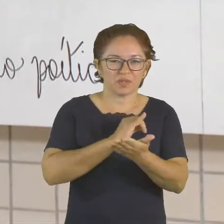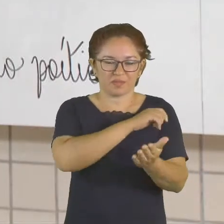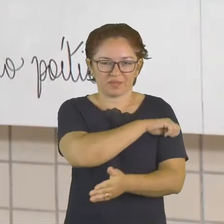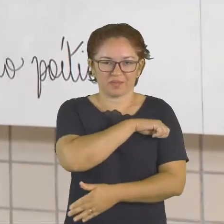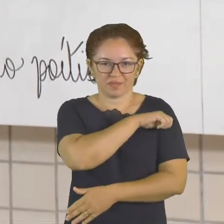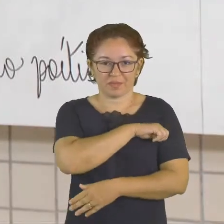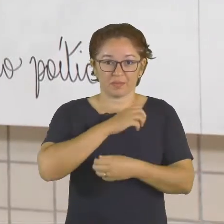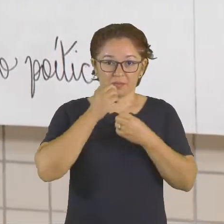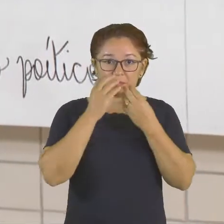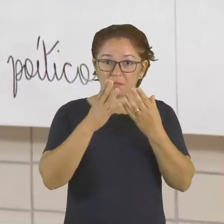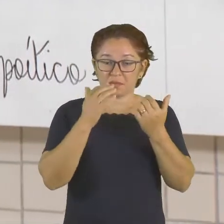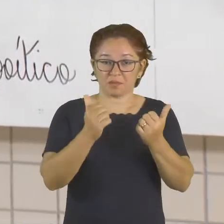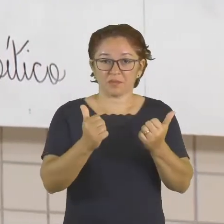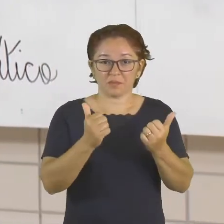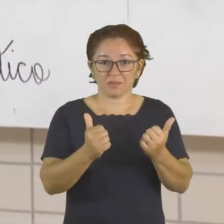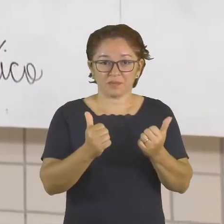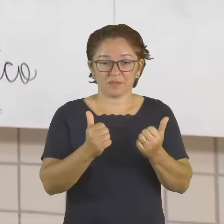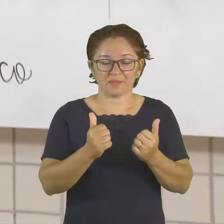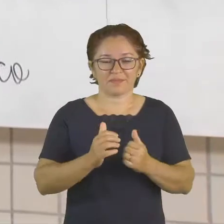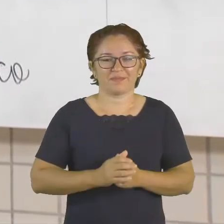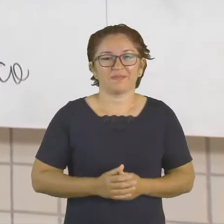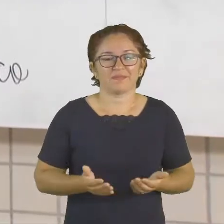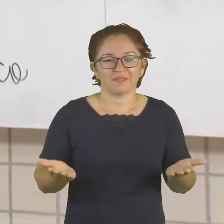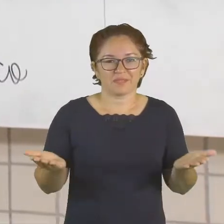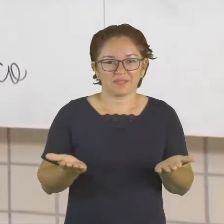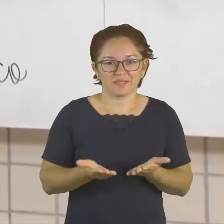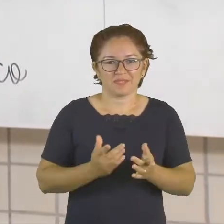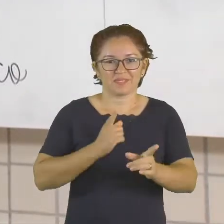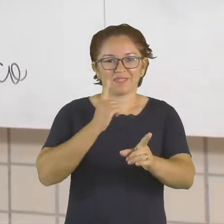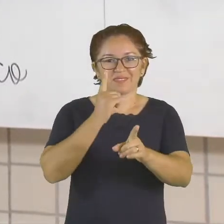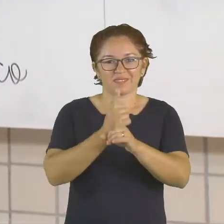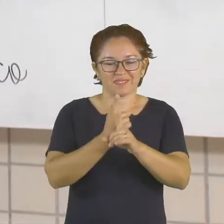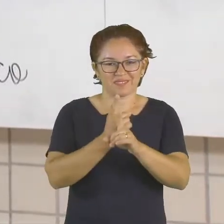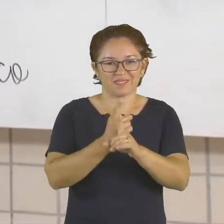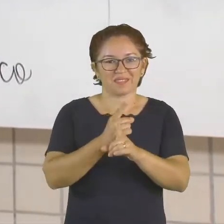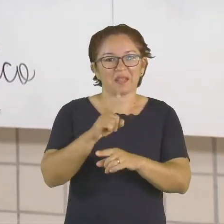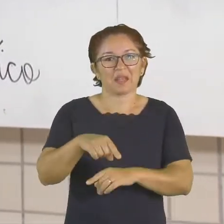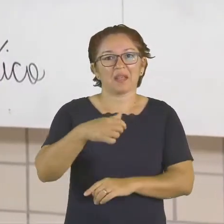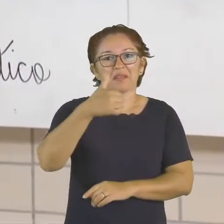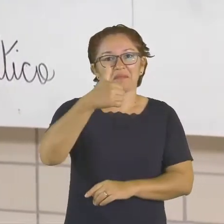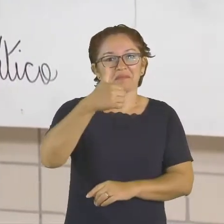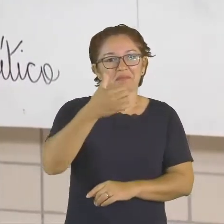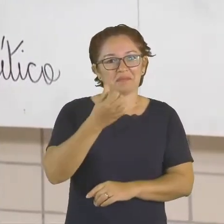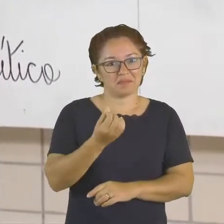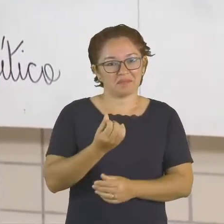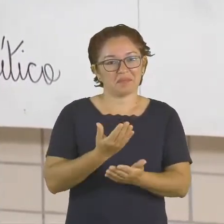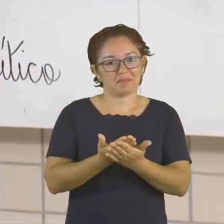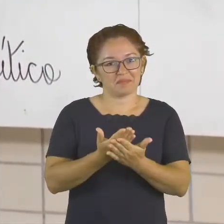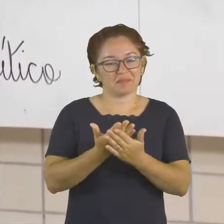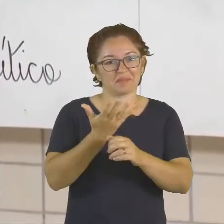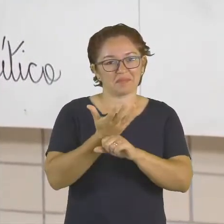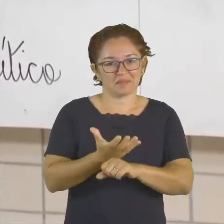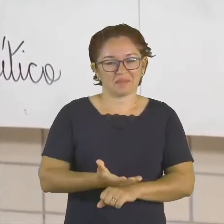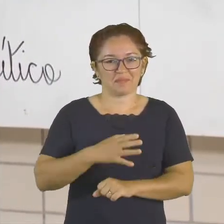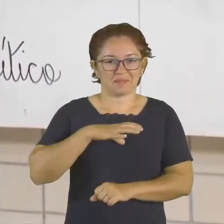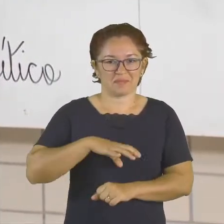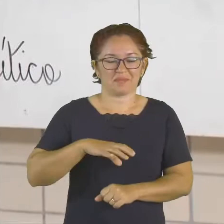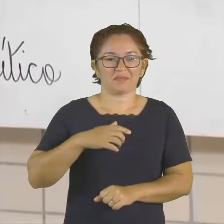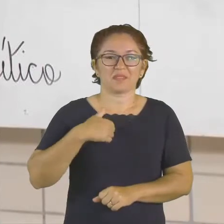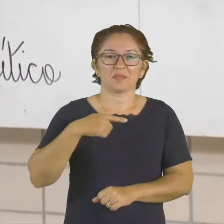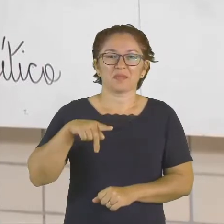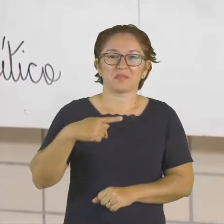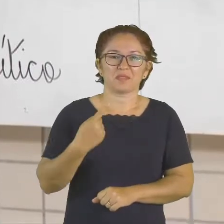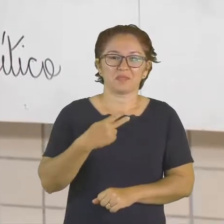estudantes, tudo bem com vocês? Vamos para a nossa 16ª aula de língua portuguesa. Sou a professora Júlia